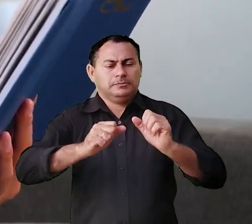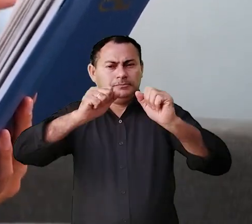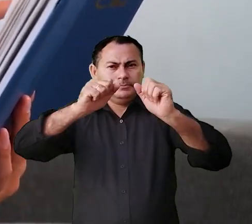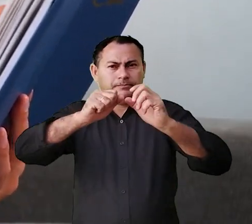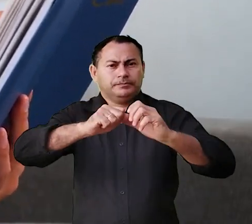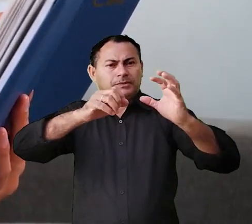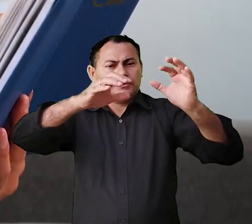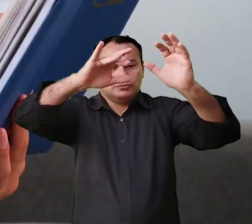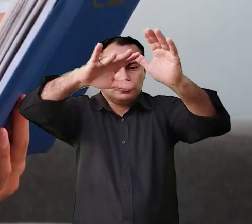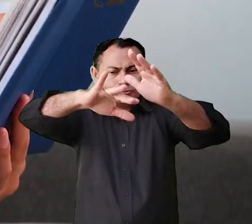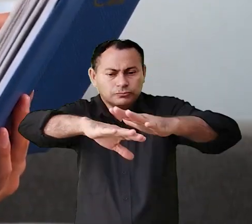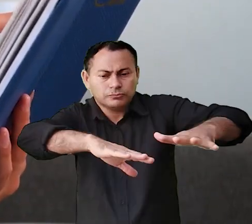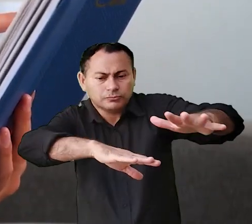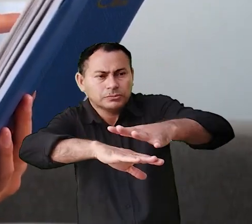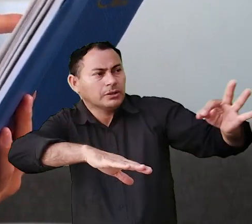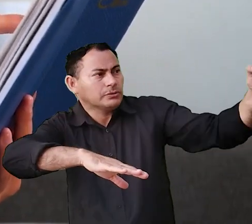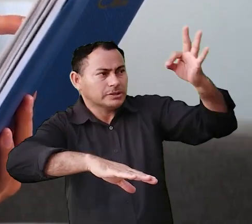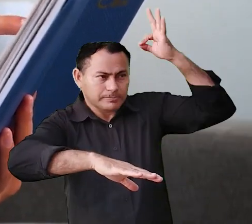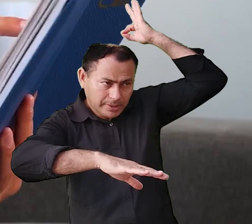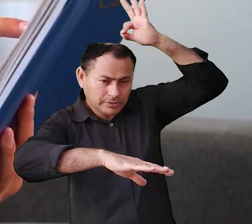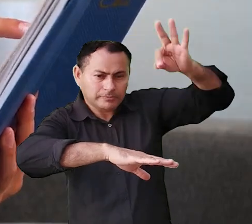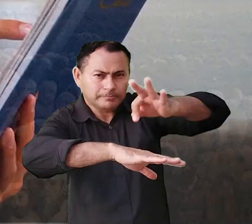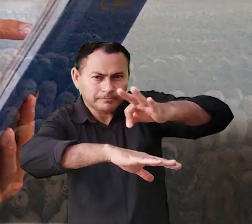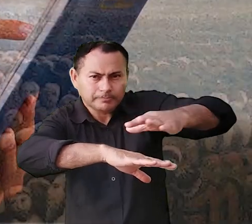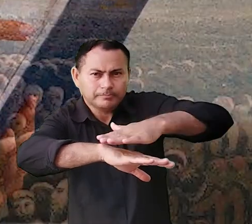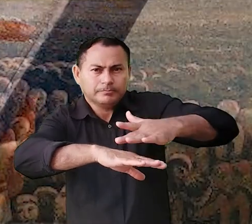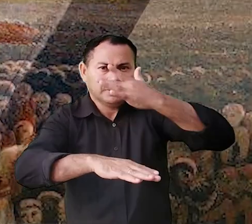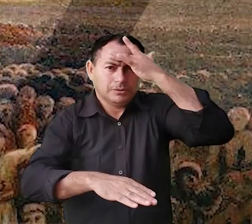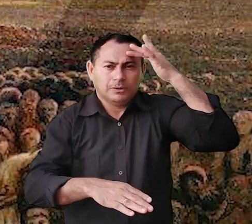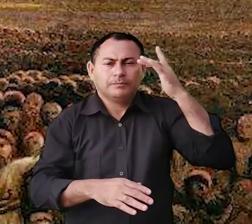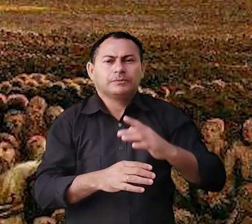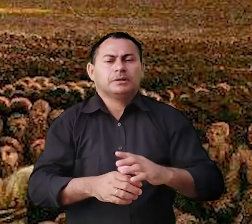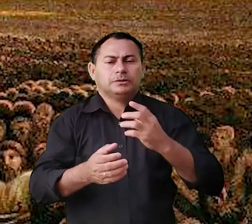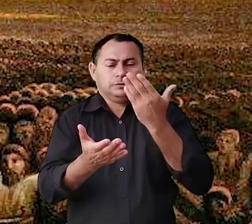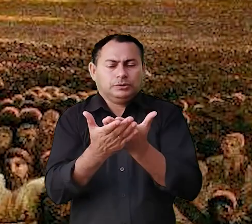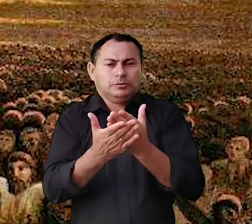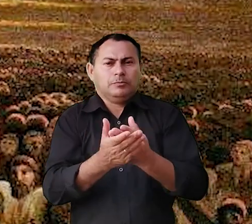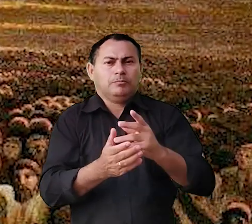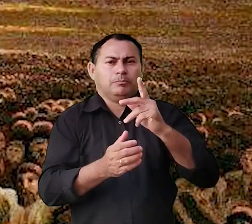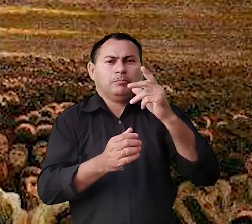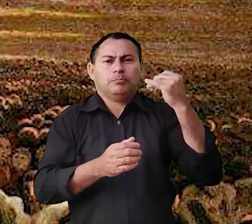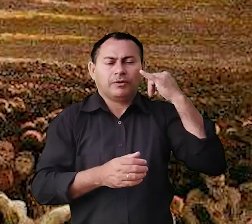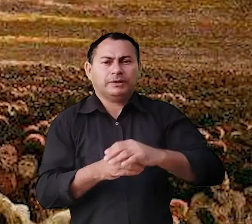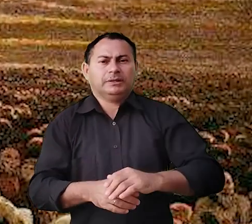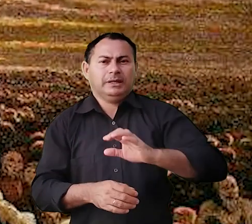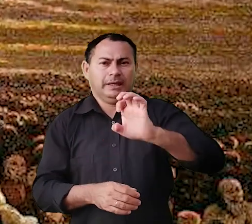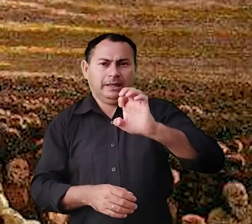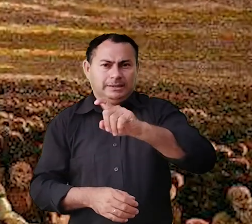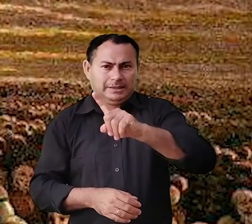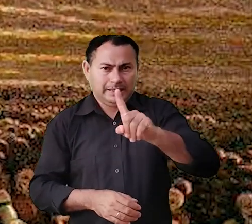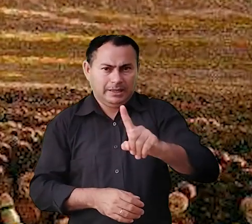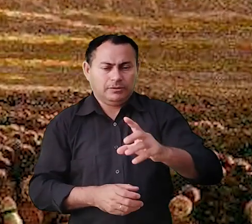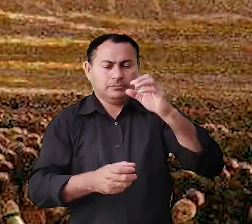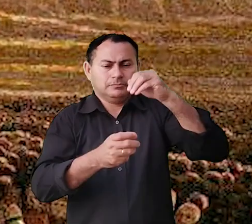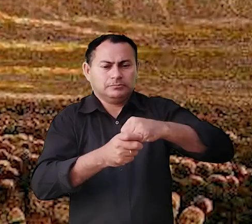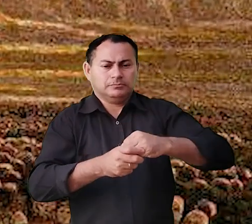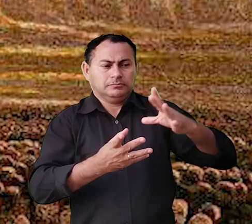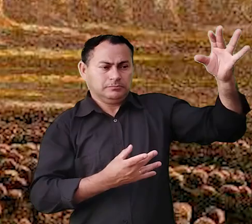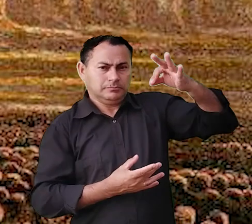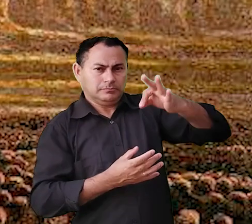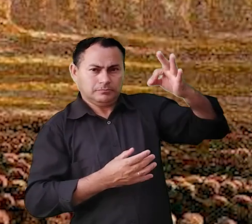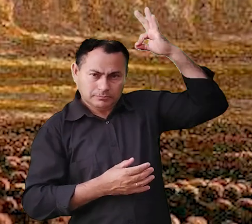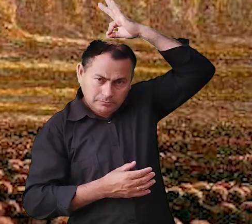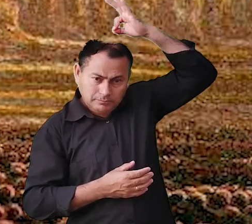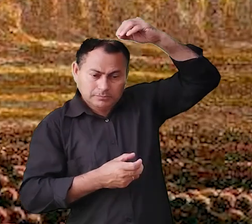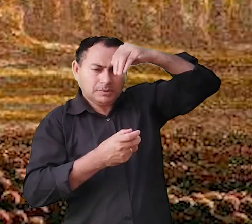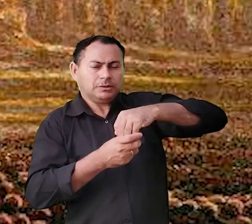é o derramamento do Espírito sobre as pessoas. Quando estudamos o profeta Ezequiel, falamos que o Espírito ministra dentro de